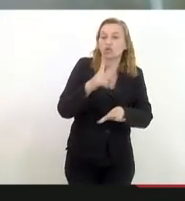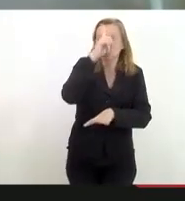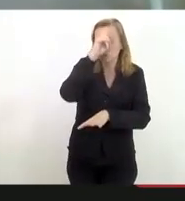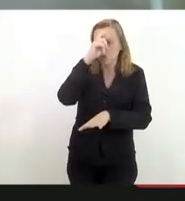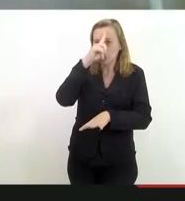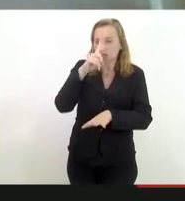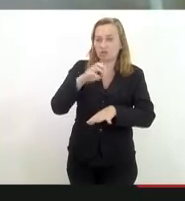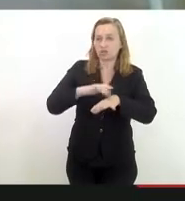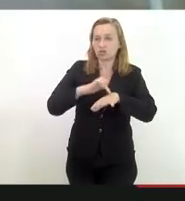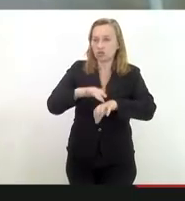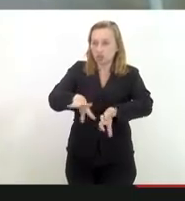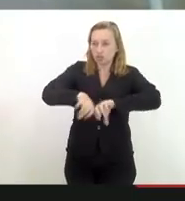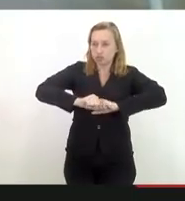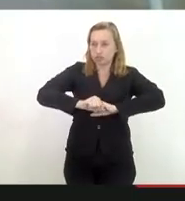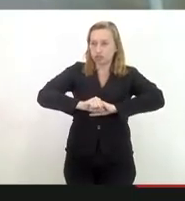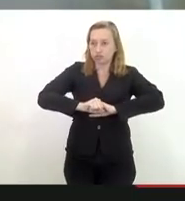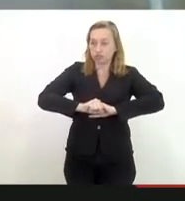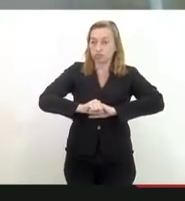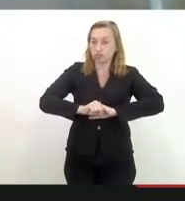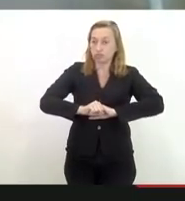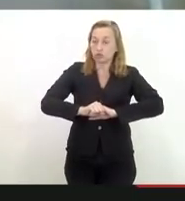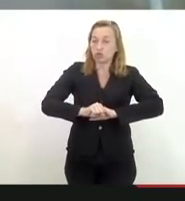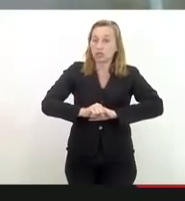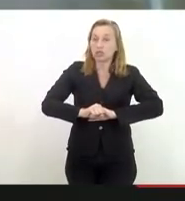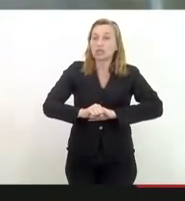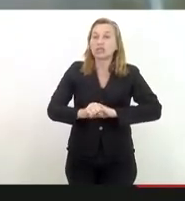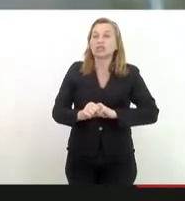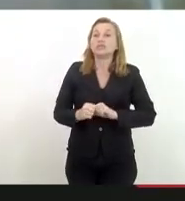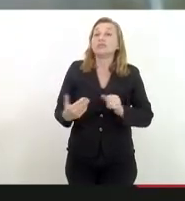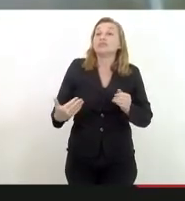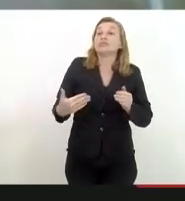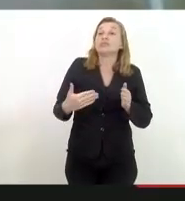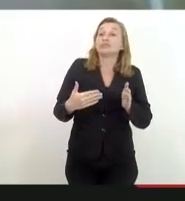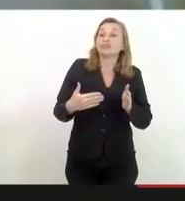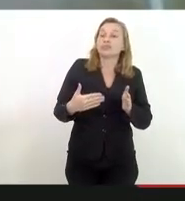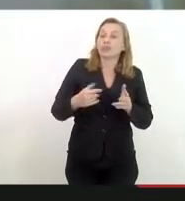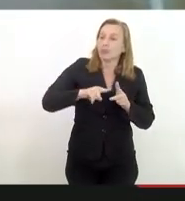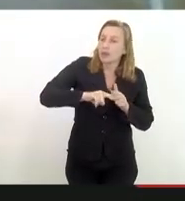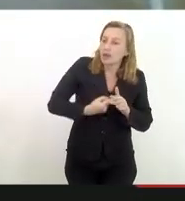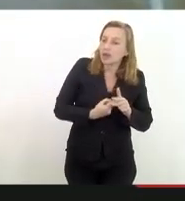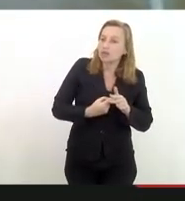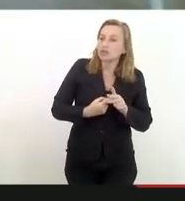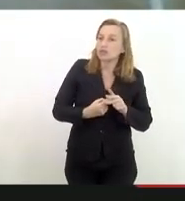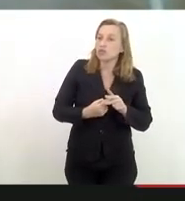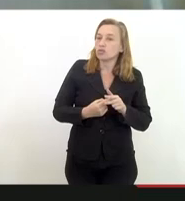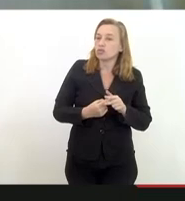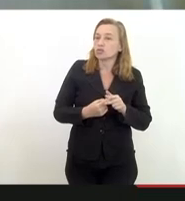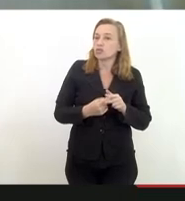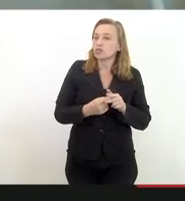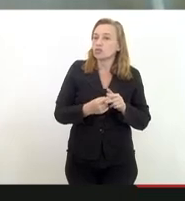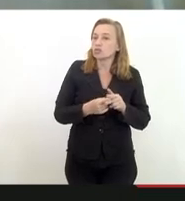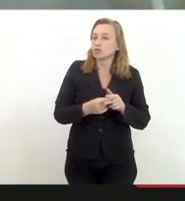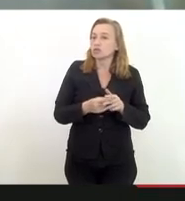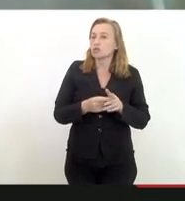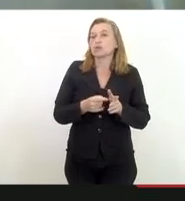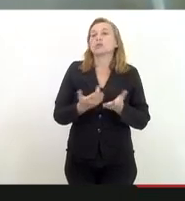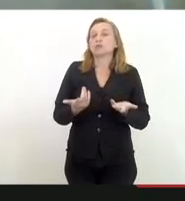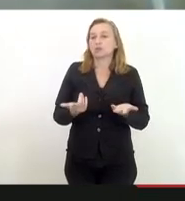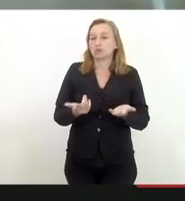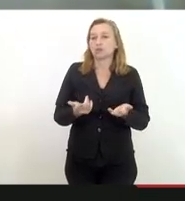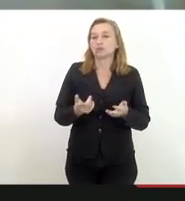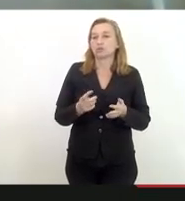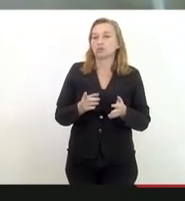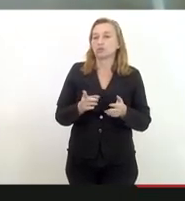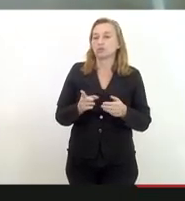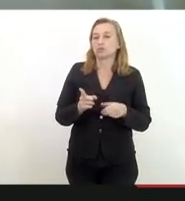doenças infectocontagiosas. E até então alterou esse cronograma inicial. Na verdade,